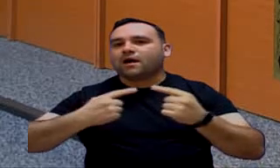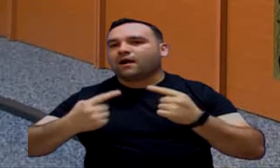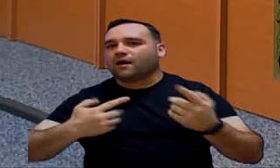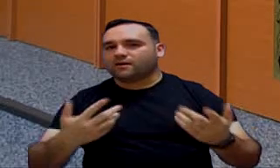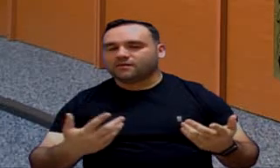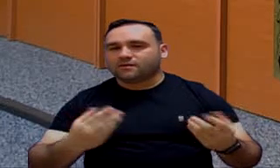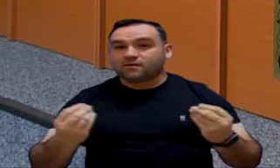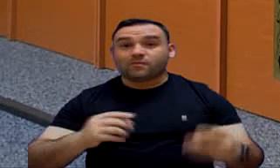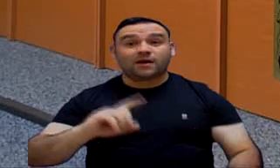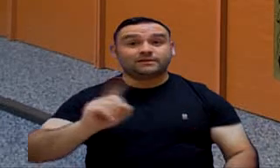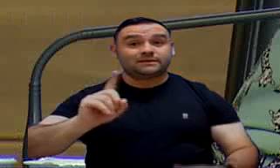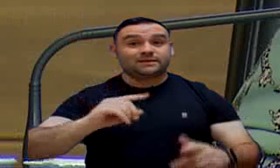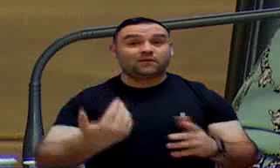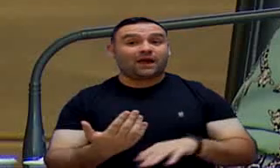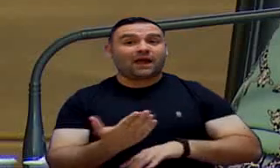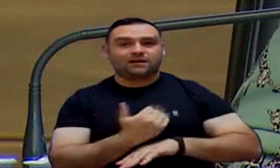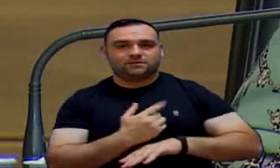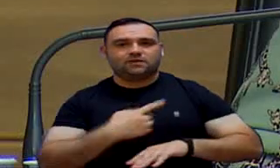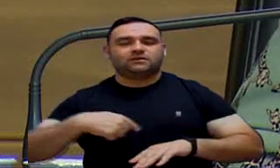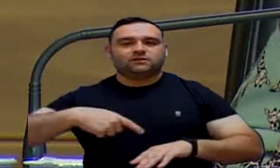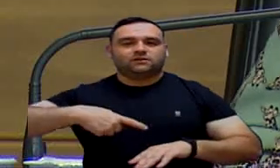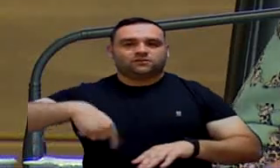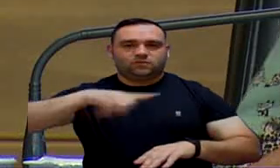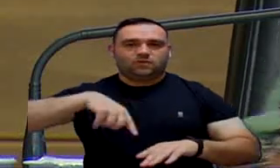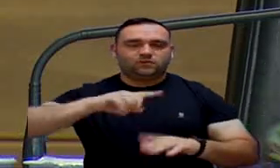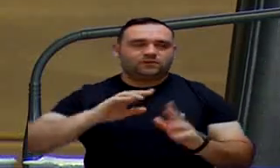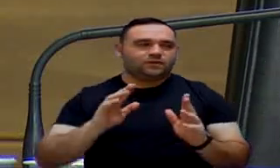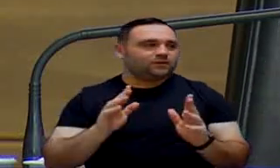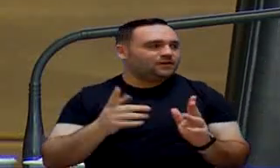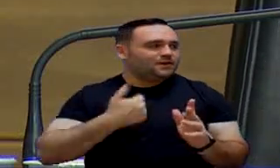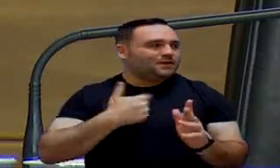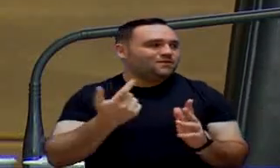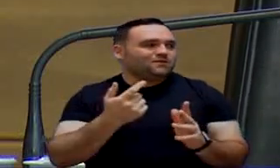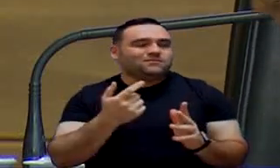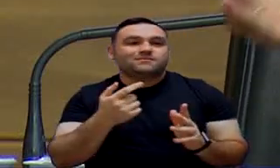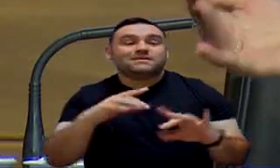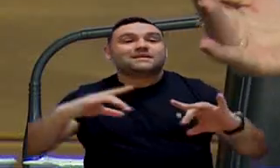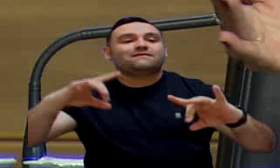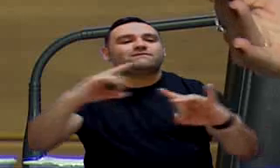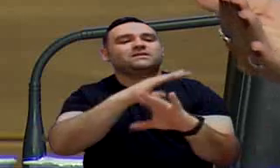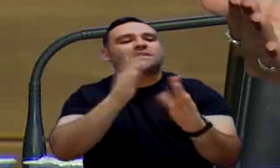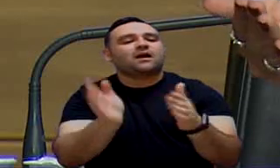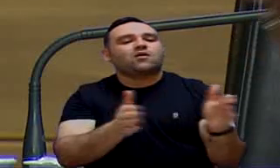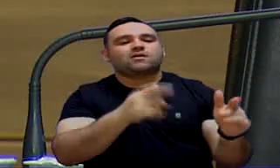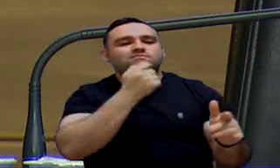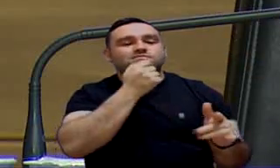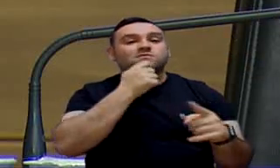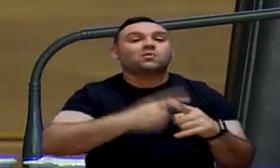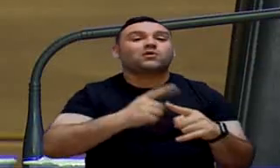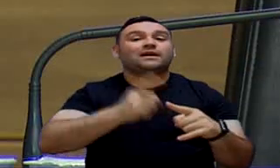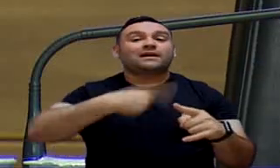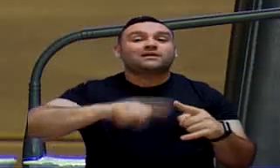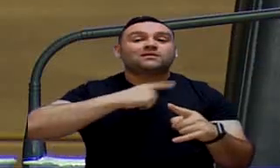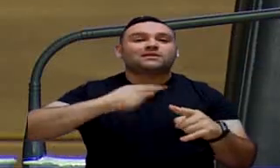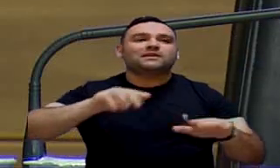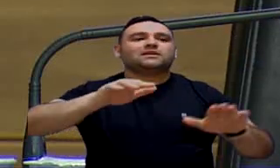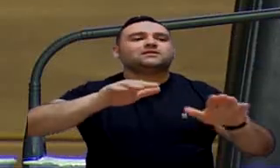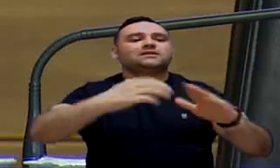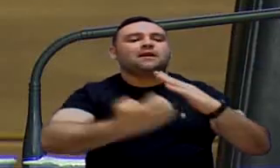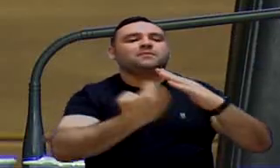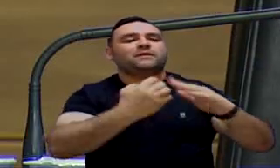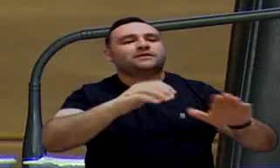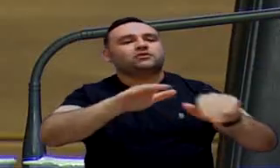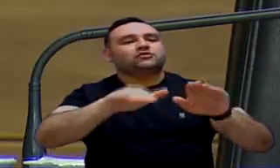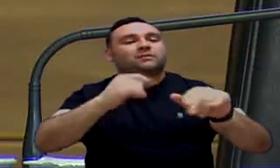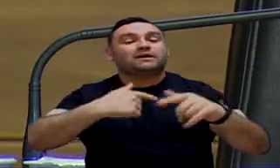não isso vem antes vereadora a gente já eu ainda não consegui fechar todo o cronograma porque a gente está em fase de contratação da empresa